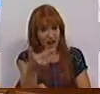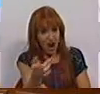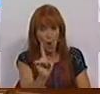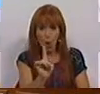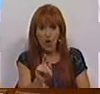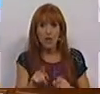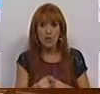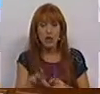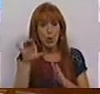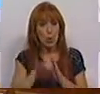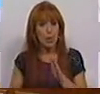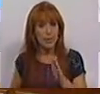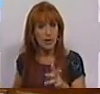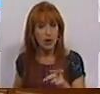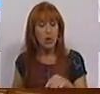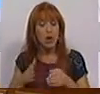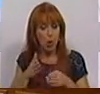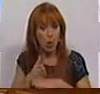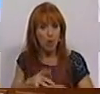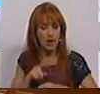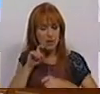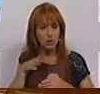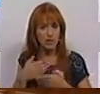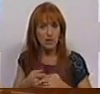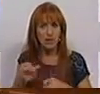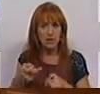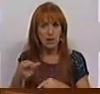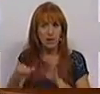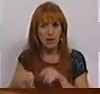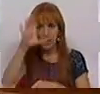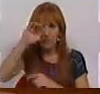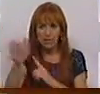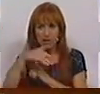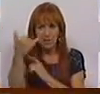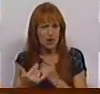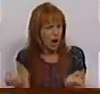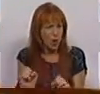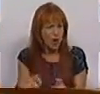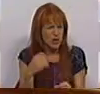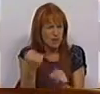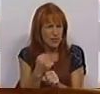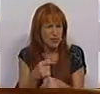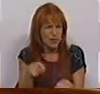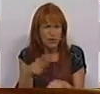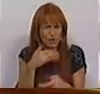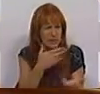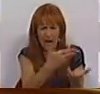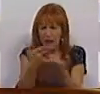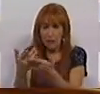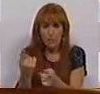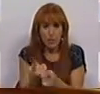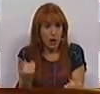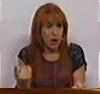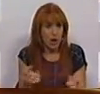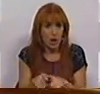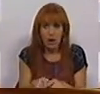não ter condições para continuar a assegurar as permanências consulares. É que agora não há funcionários suficientes nos postos para que elas se